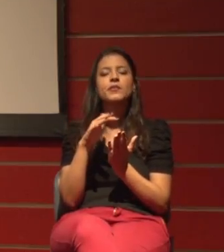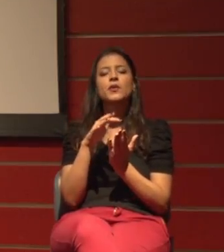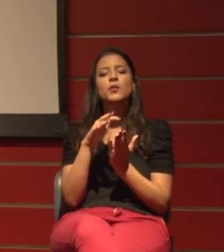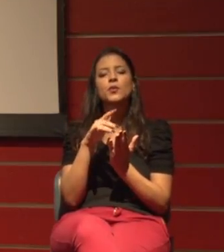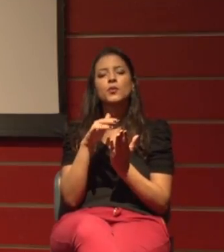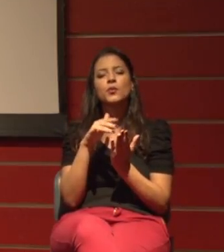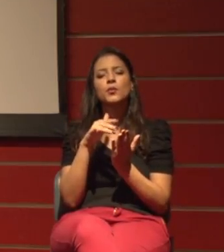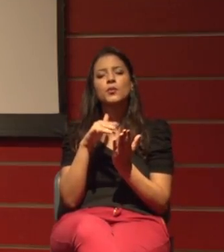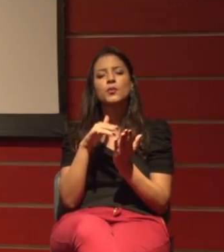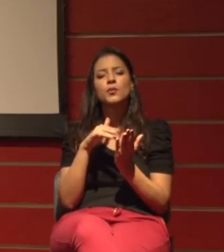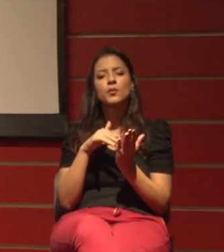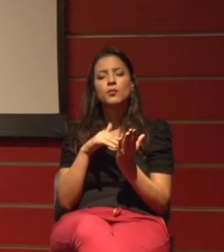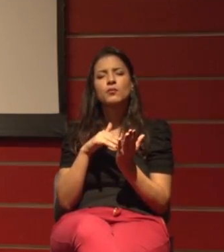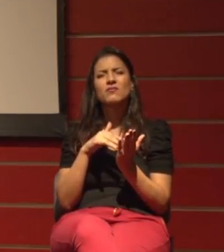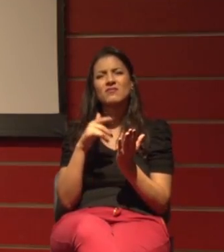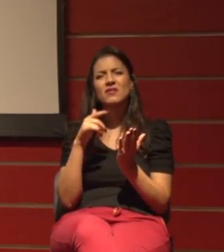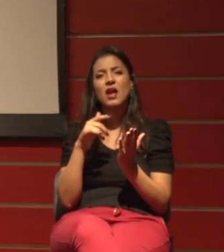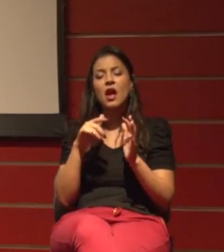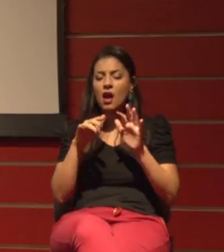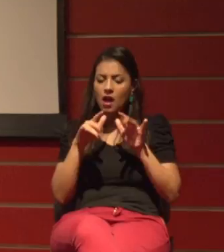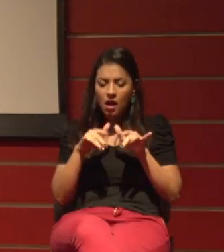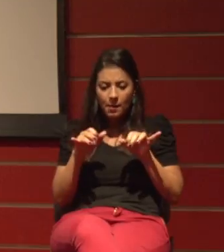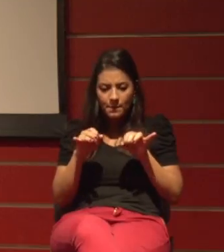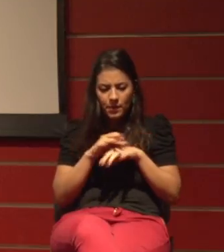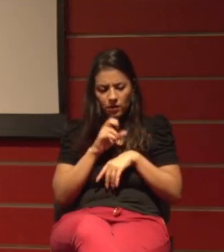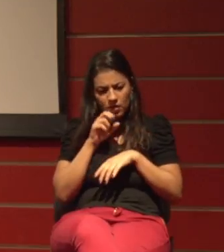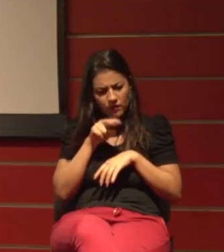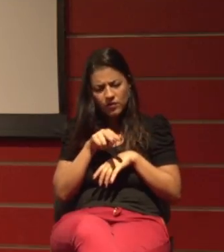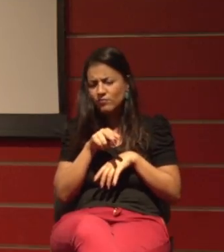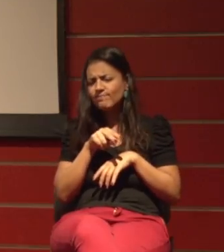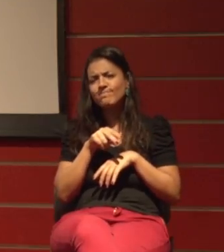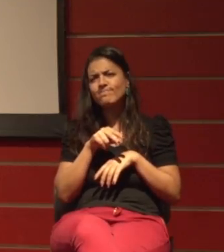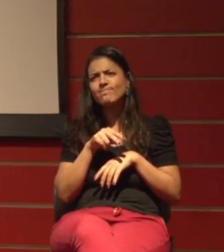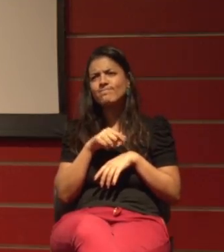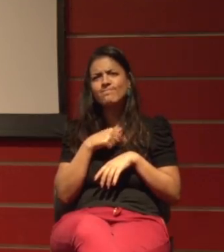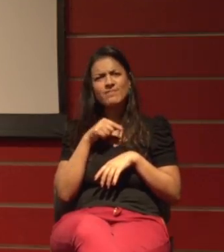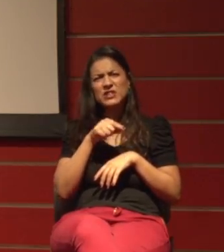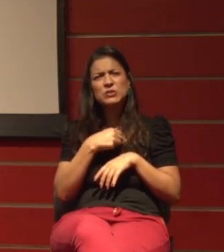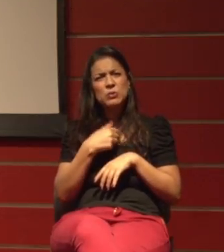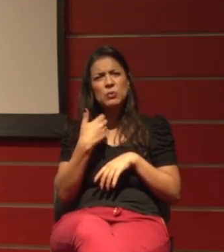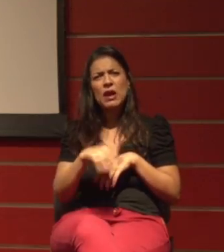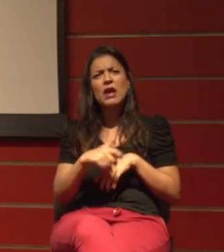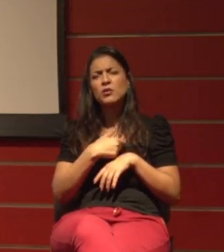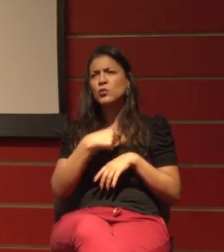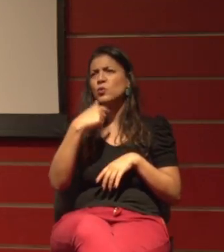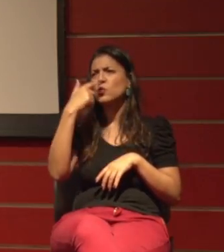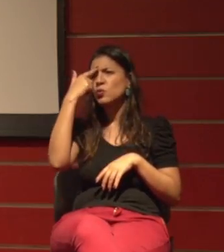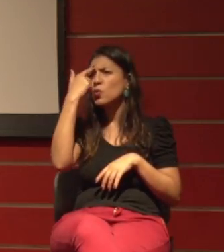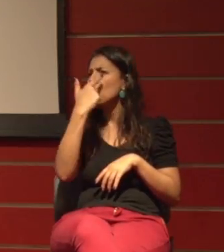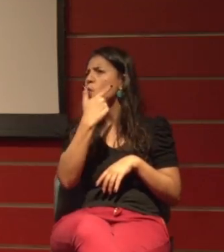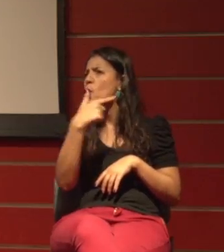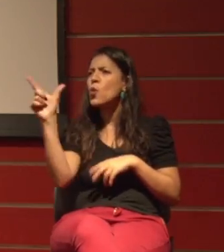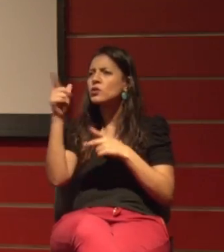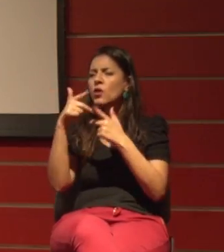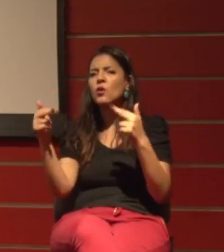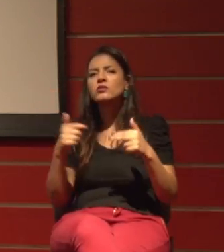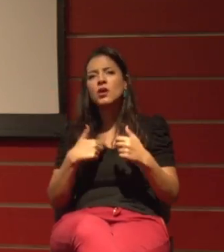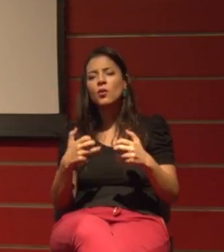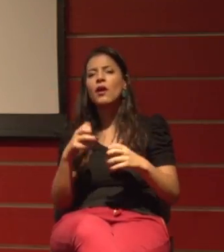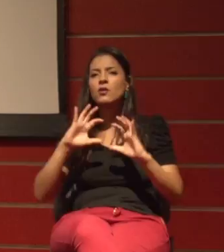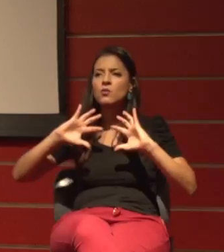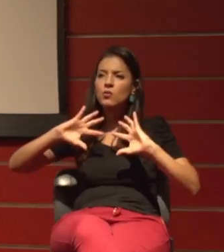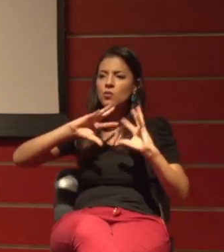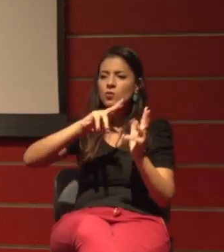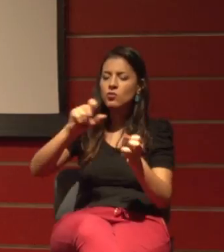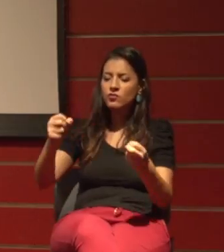é isso legado que eu quero deixar né não é isso que eu quero da minha vida eu quero outra coisa eu quero mais eu quero deixar uma marca no mundo eu quero ter